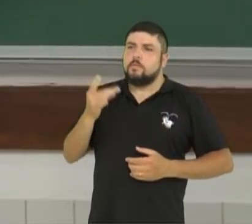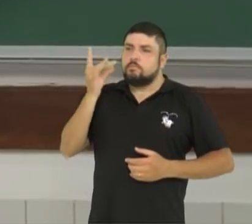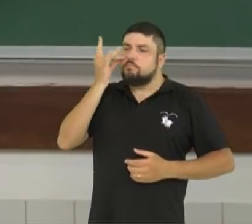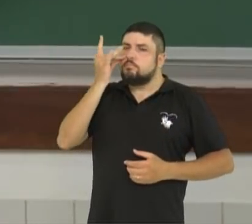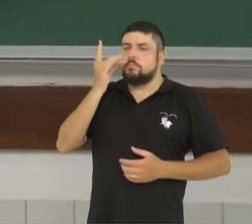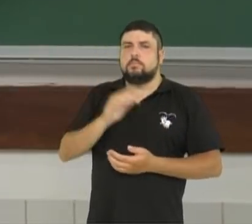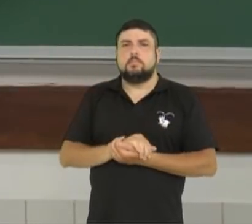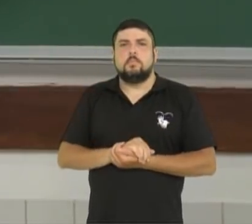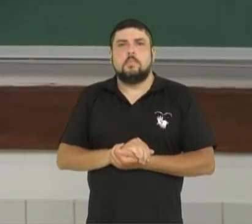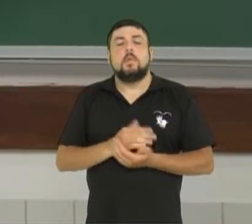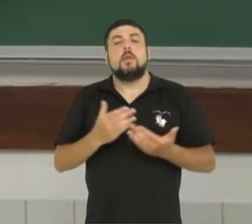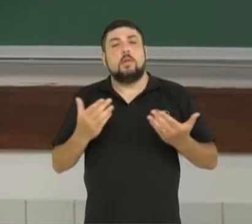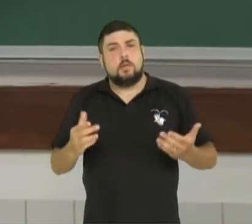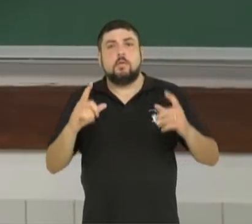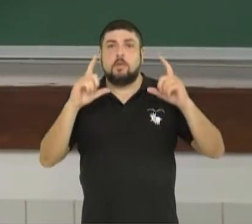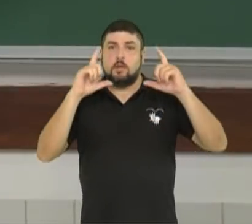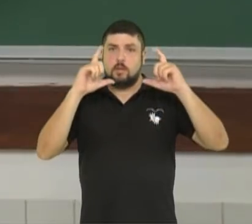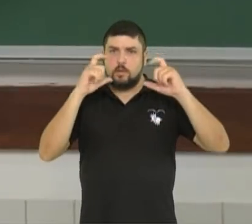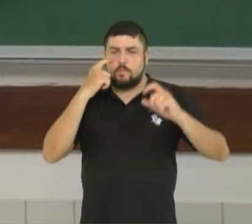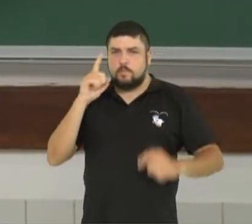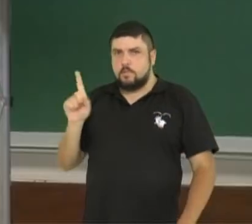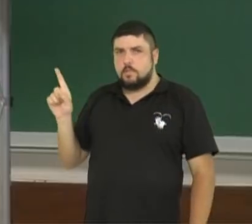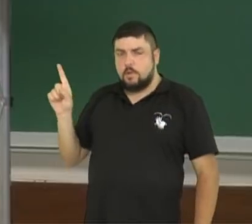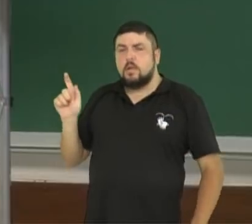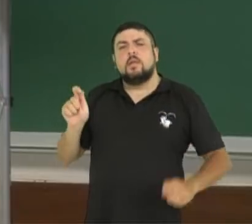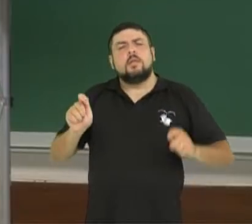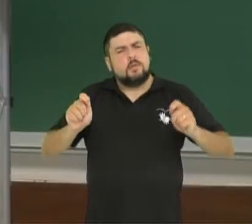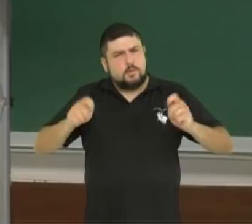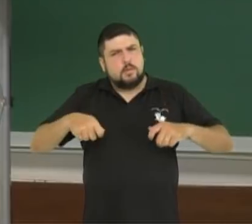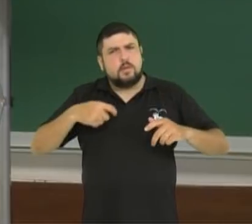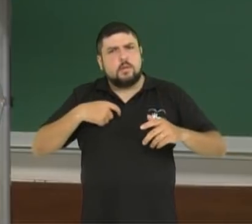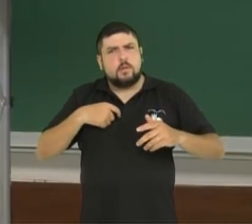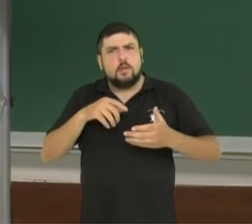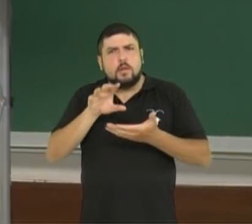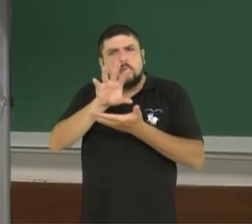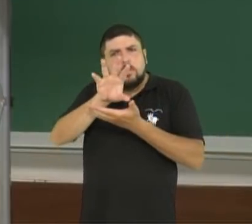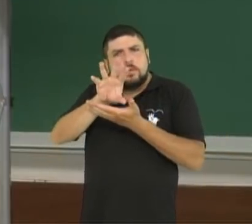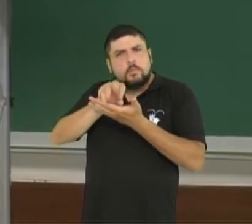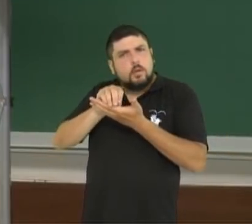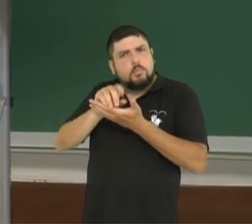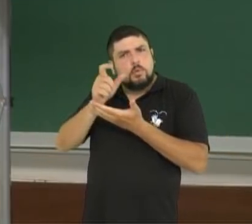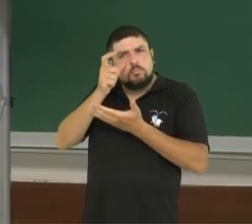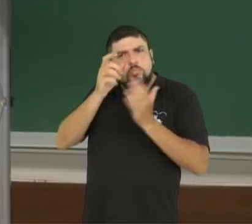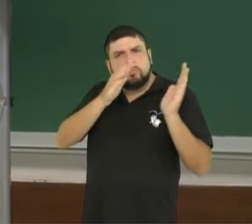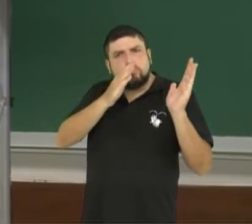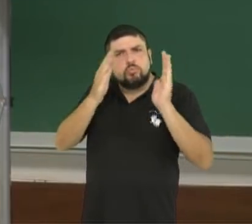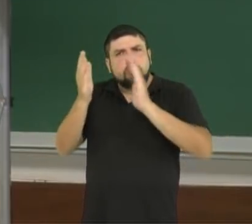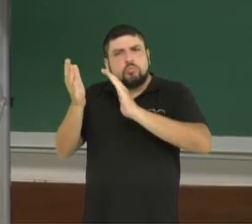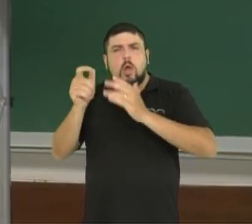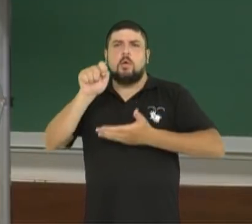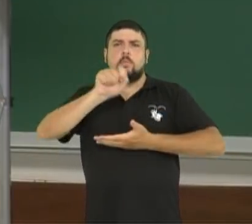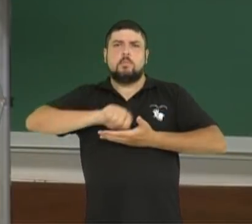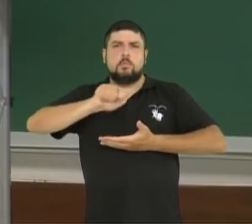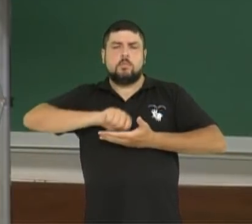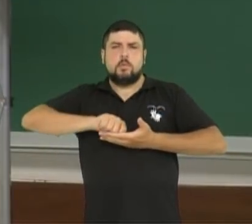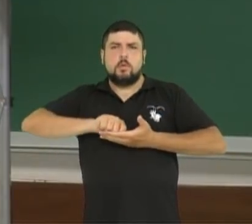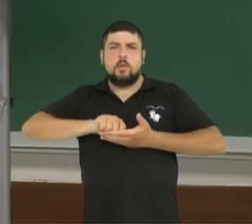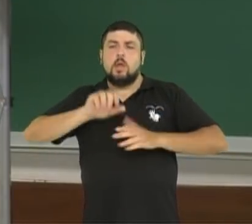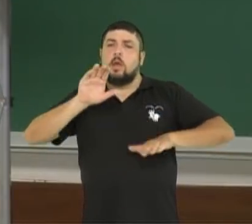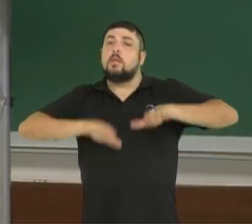essa foto aqui poderia sim se tornar uma crônica, né? Vai depender aí da inventividade, da criatividade do